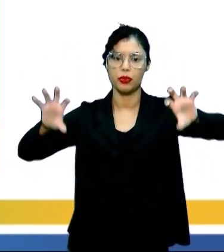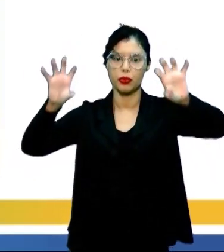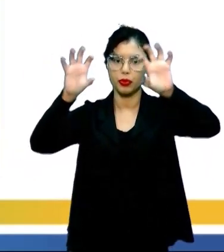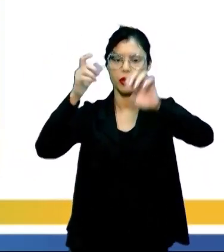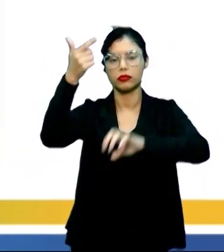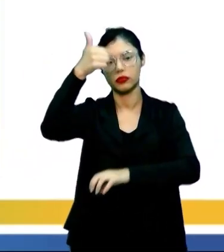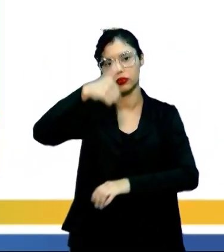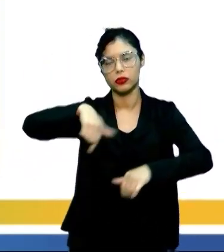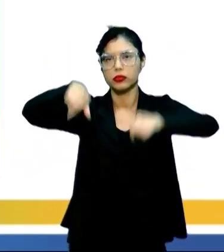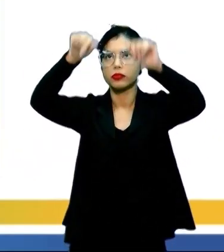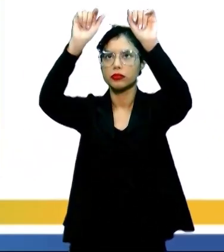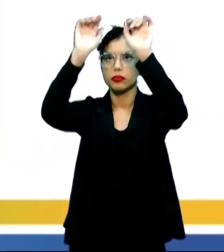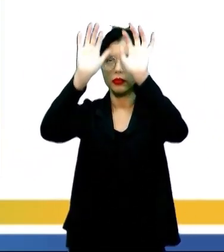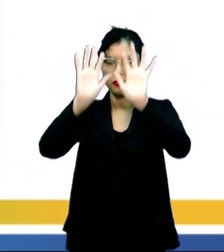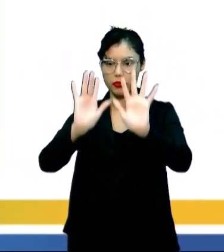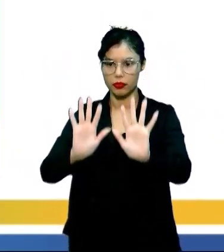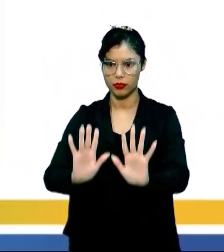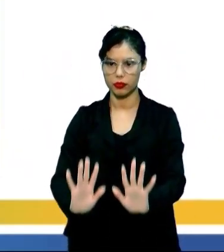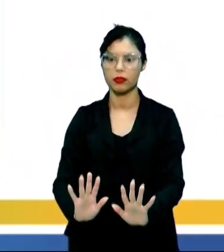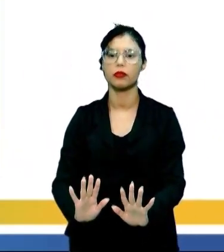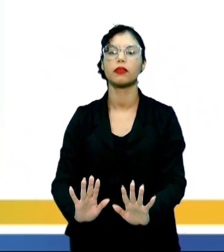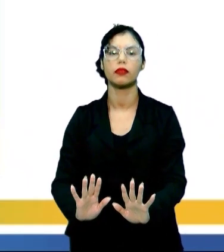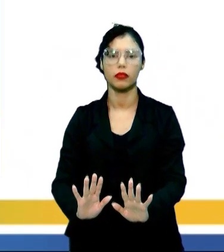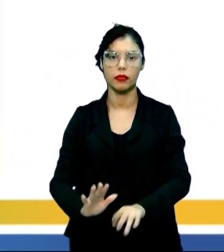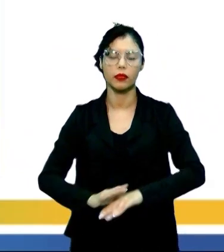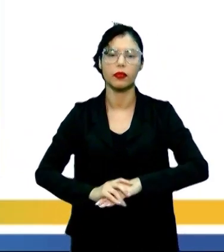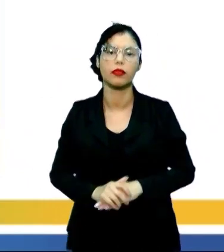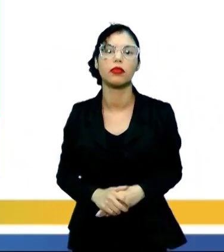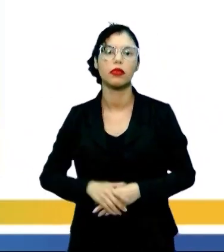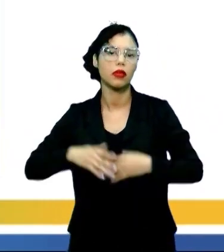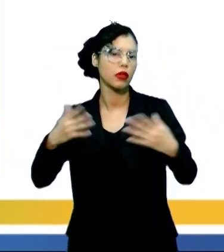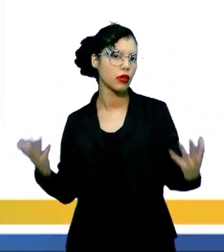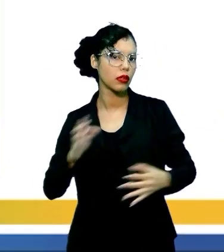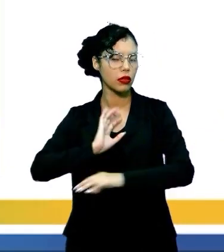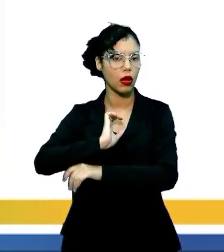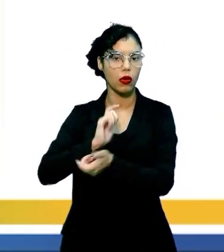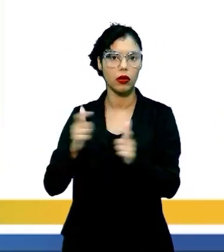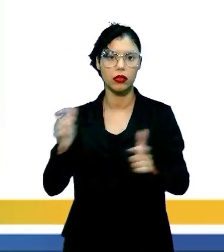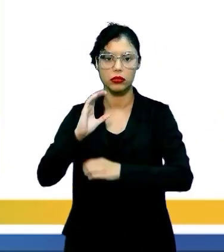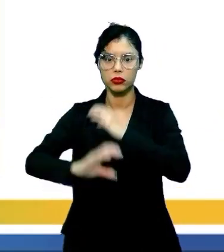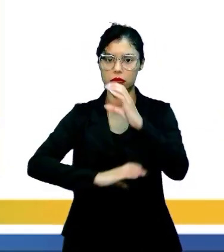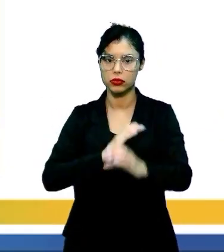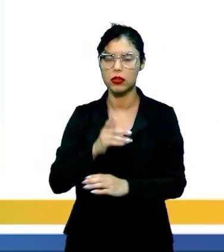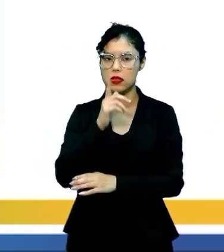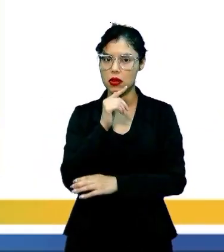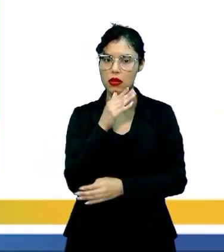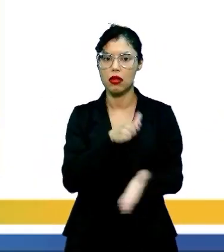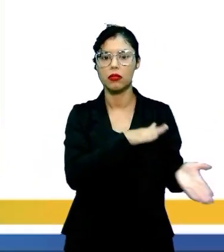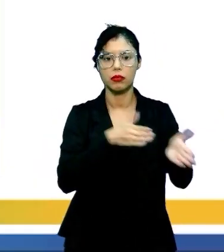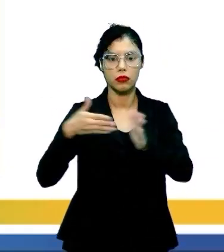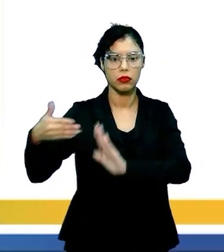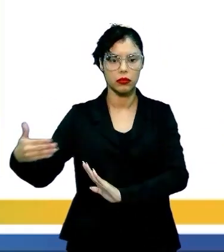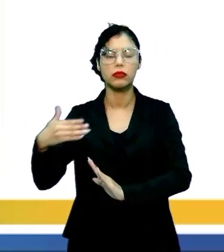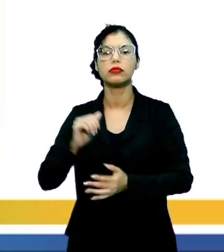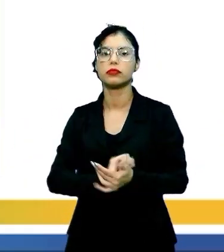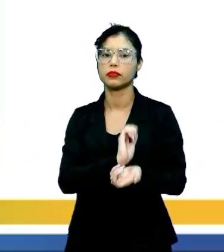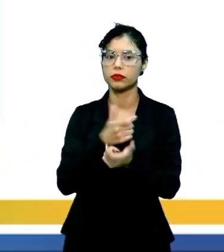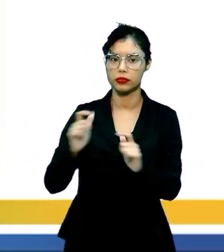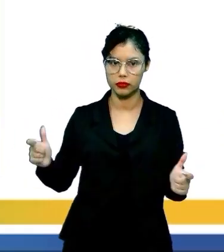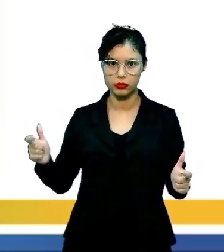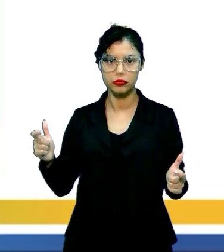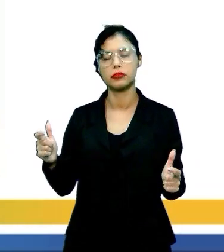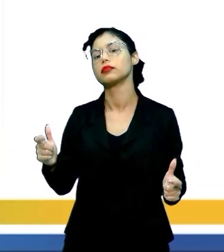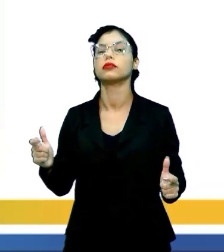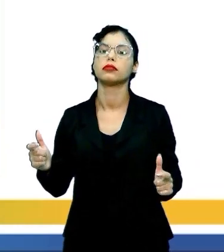condensação de novo, formar as nuvens de novo e a precipitação. Esse é o grande ciclo da água. Participou de um ser vivo, grande ciclo da